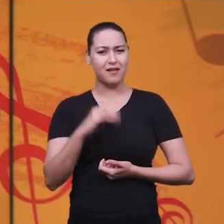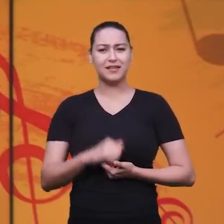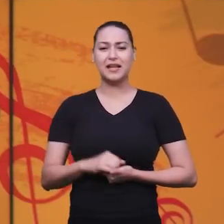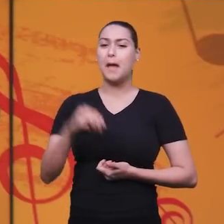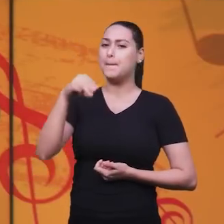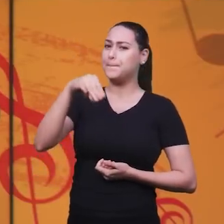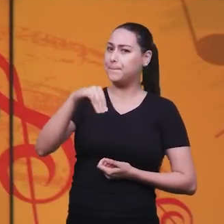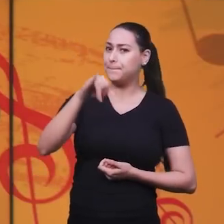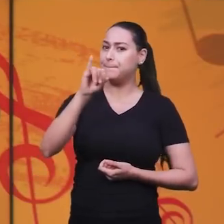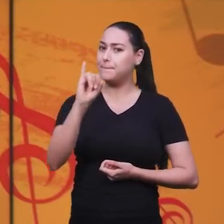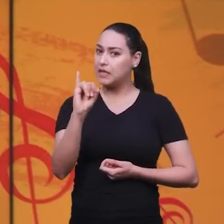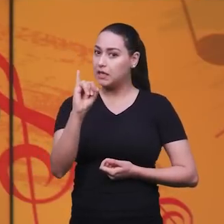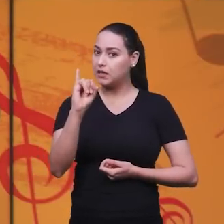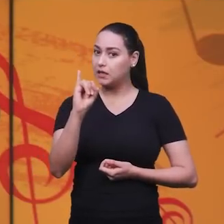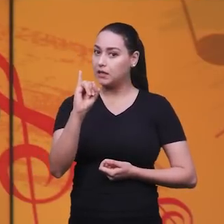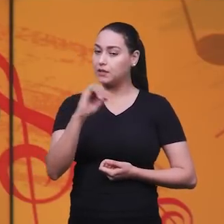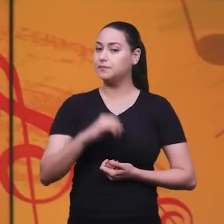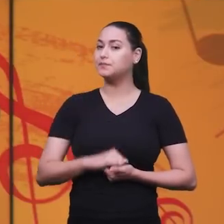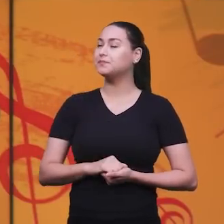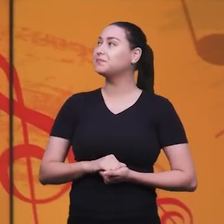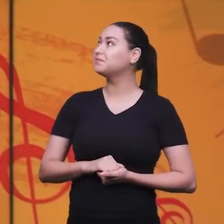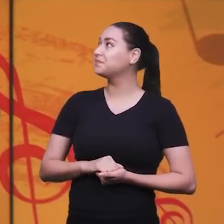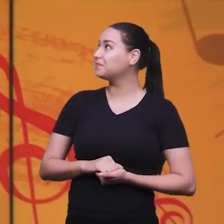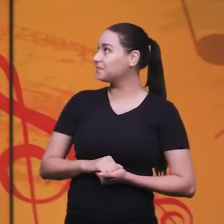tia? Mi,